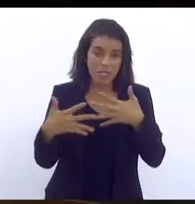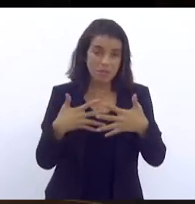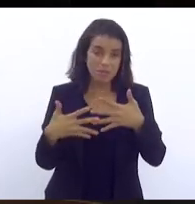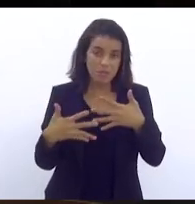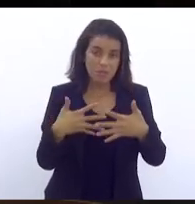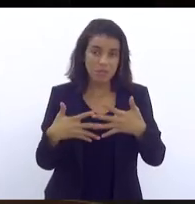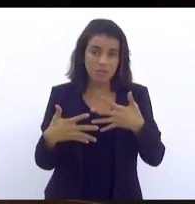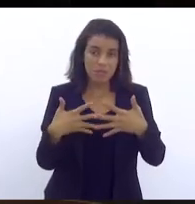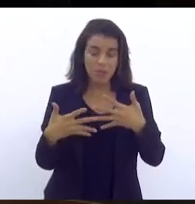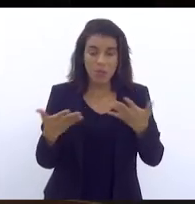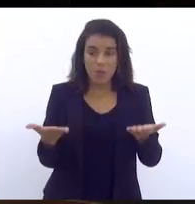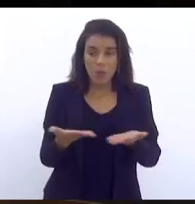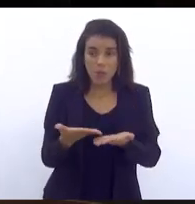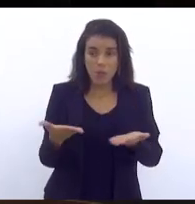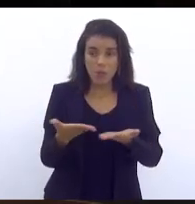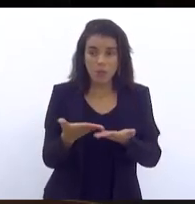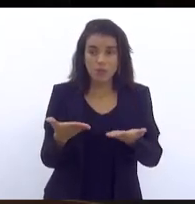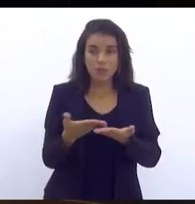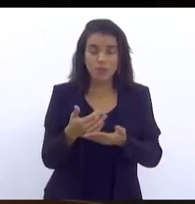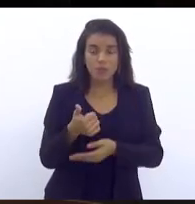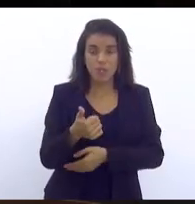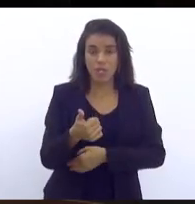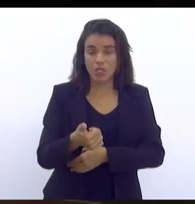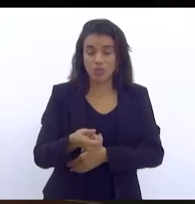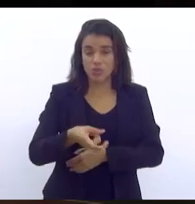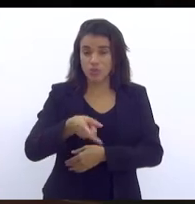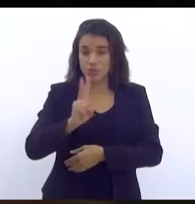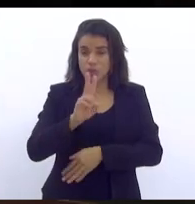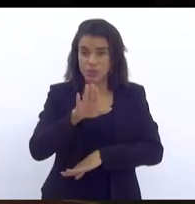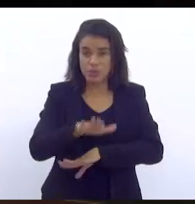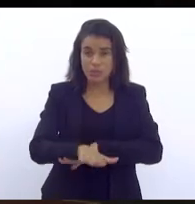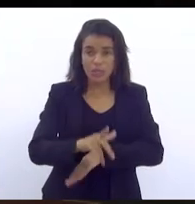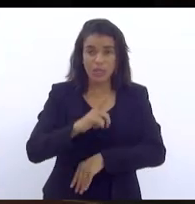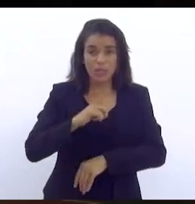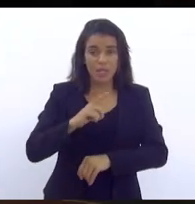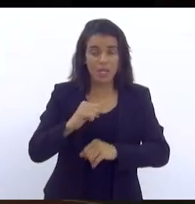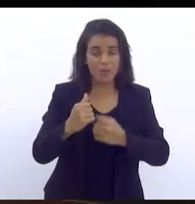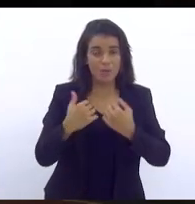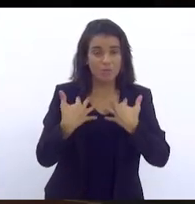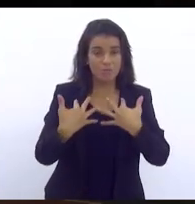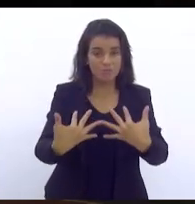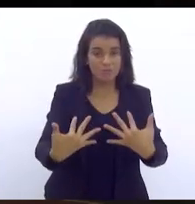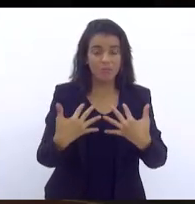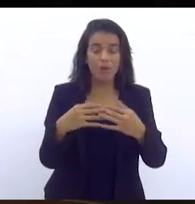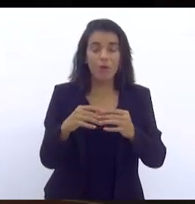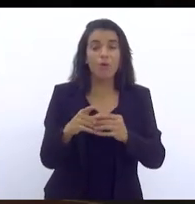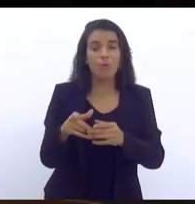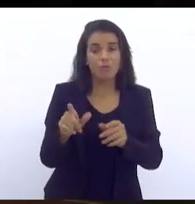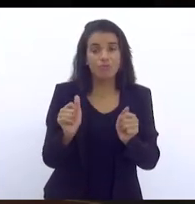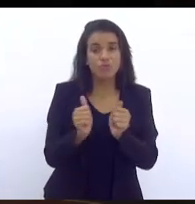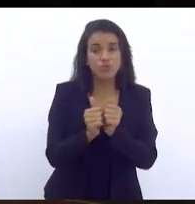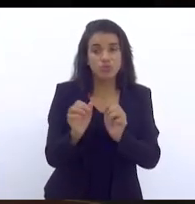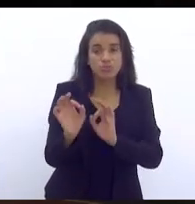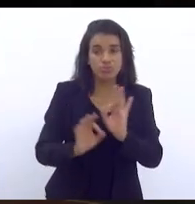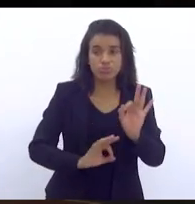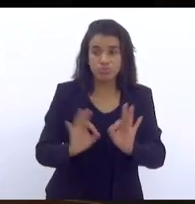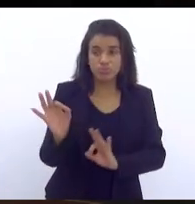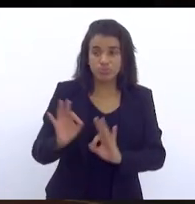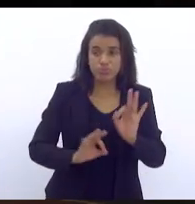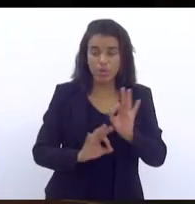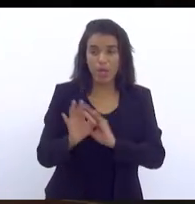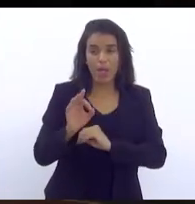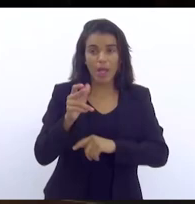transparente hoje por exemplo às 14 horas tá tá acontecendo uma sessão regulatória na agência essa sessão regulatória ela é